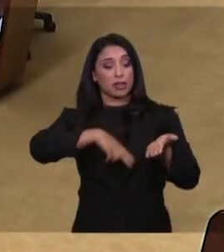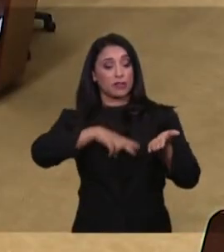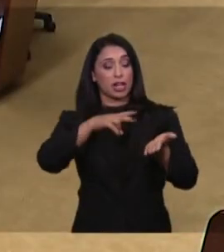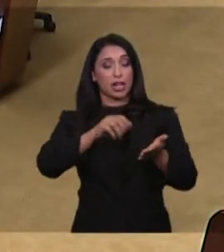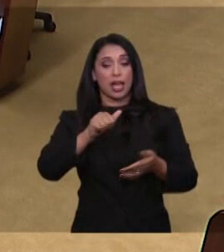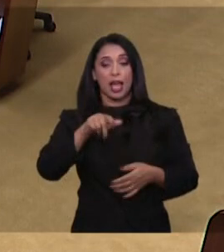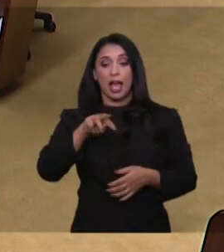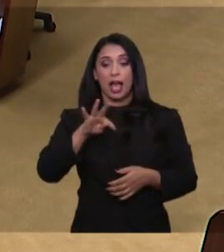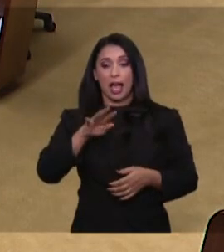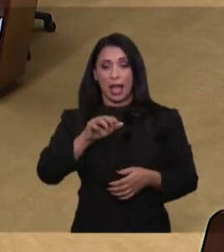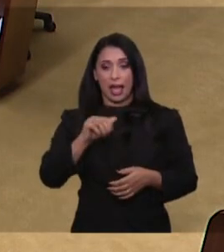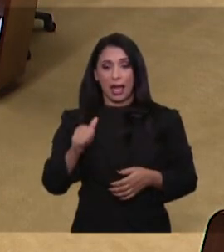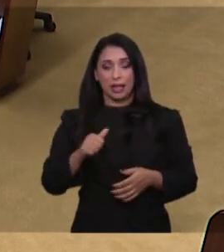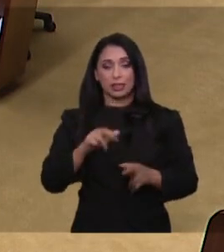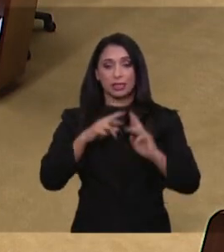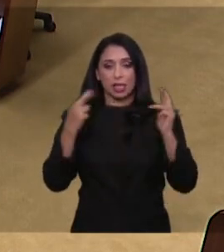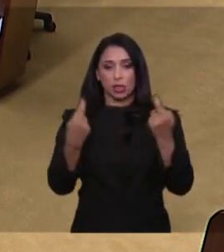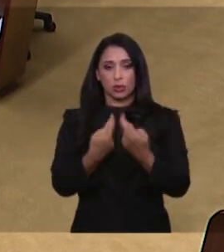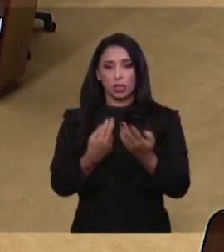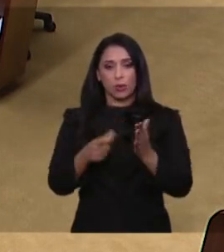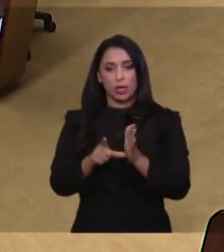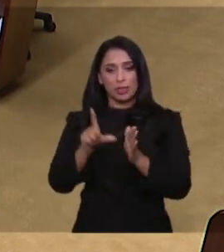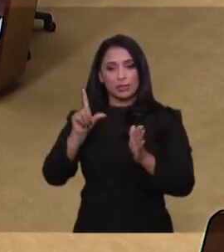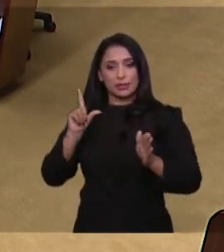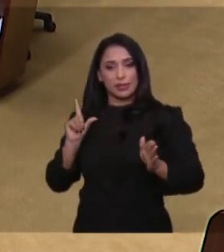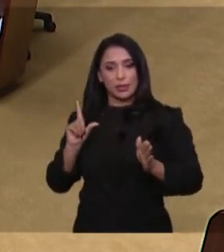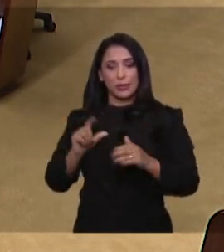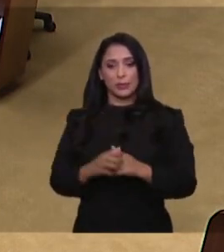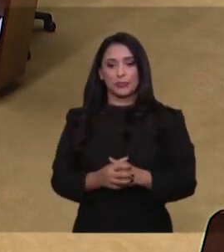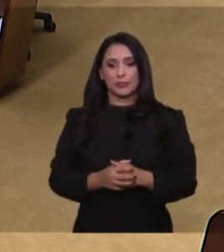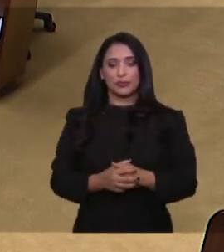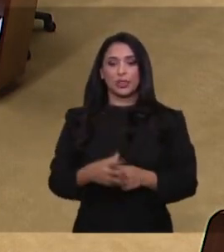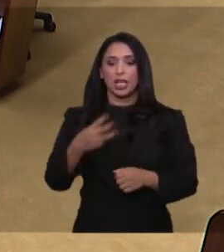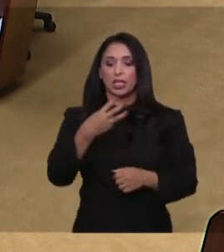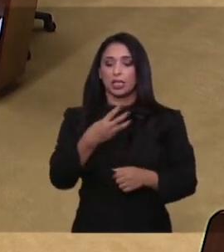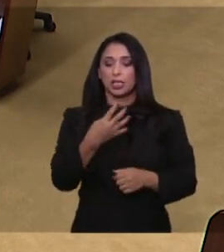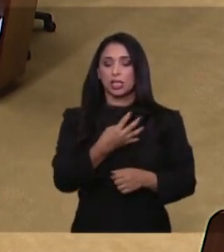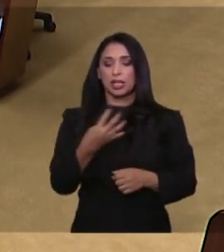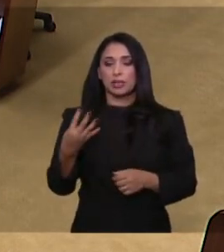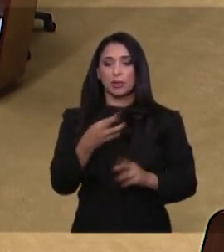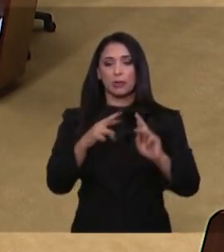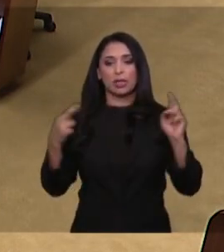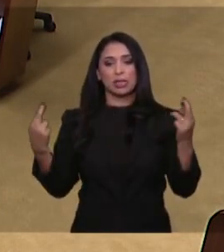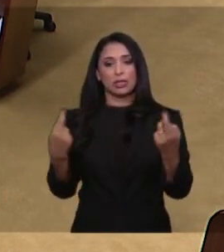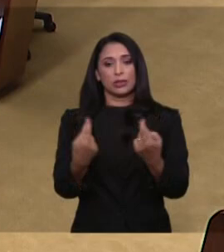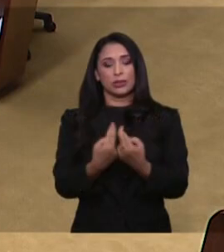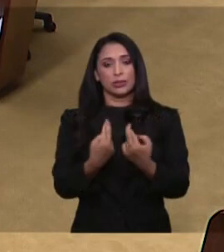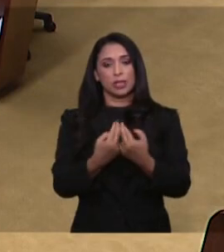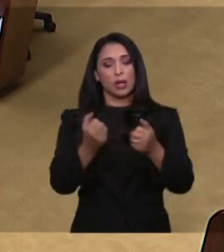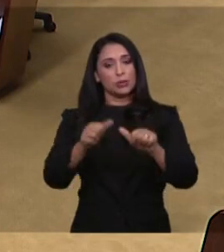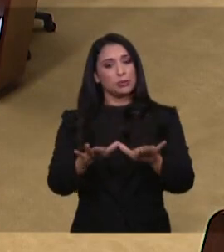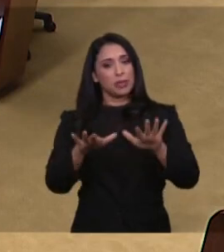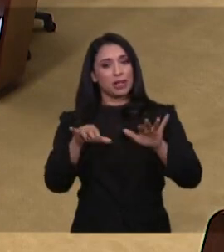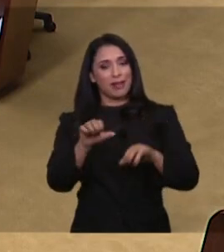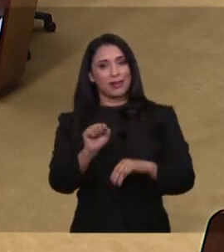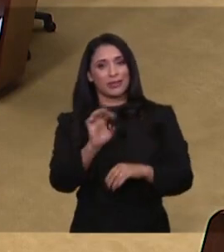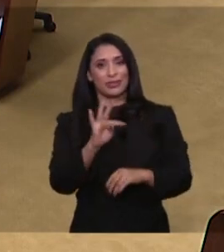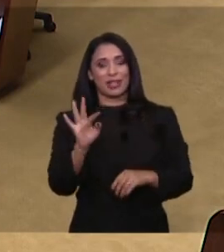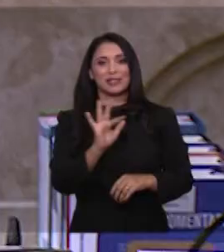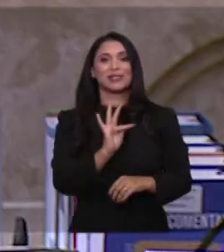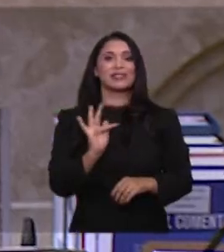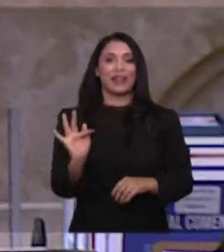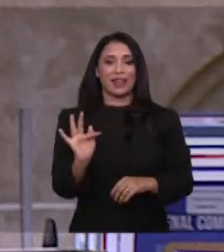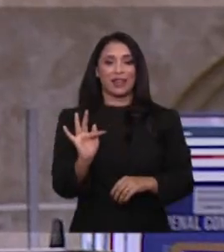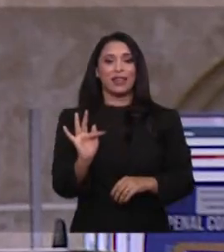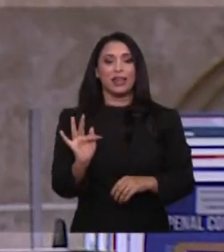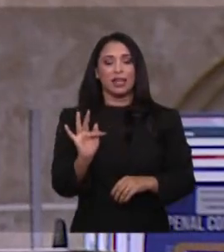ata da sessão anterior. Ata da 34ª Sessão Extraordinária do Plenário do Supremo Tribunal